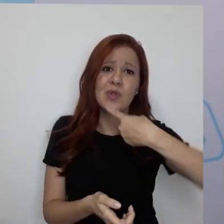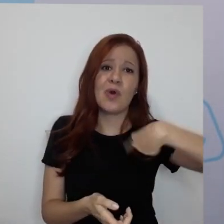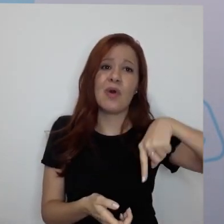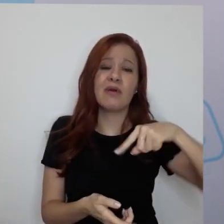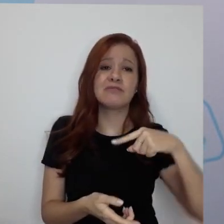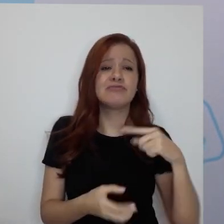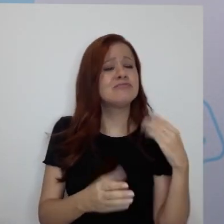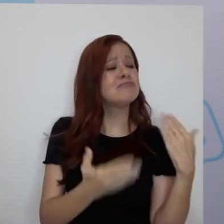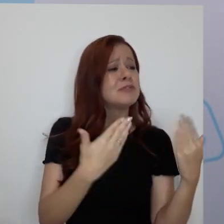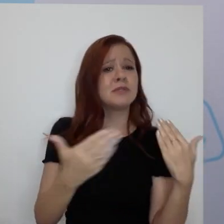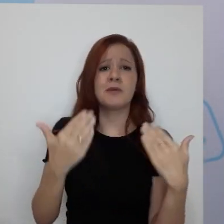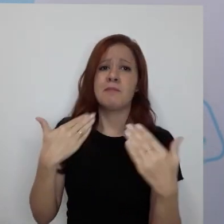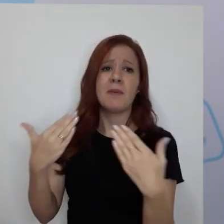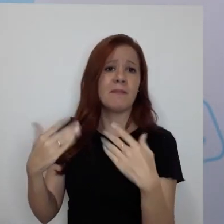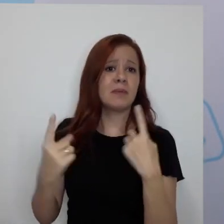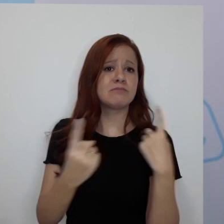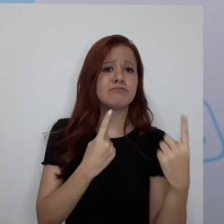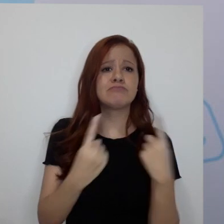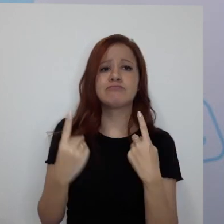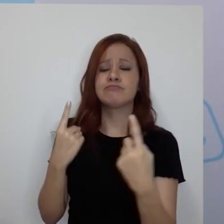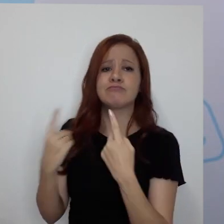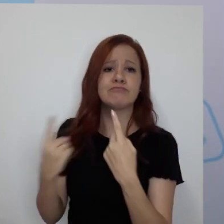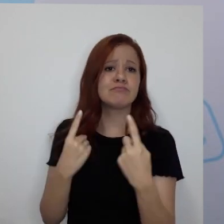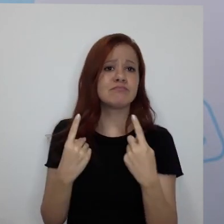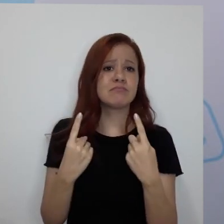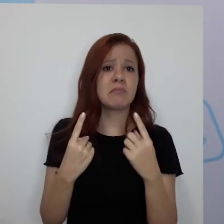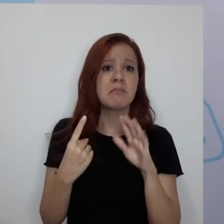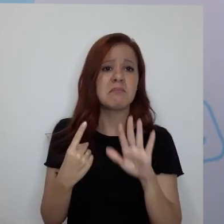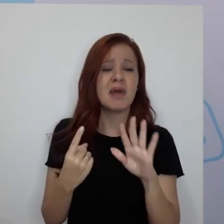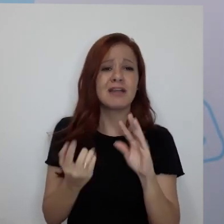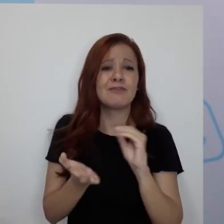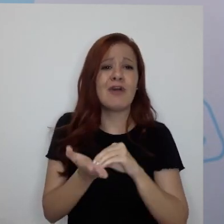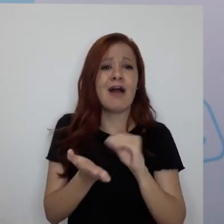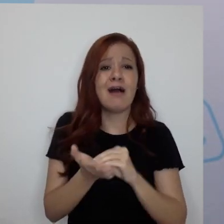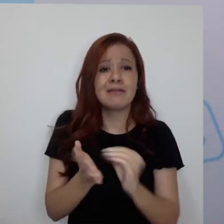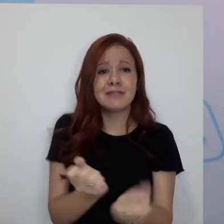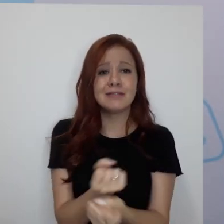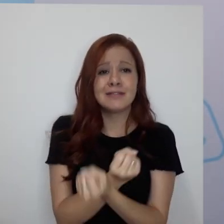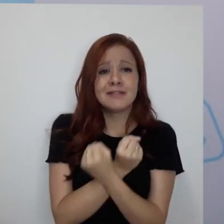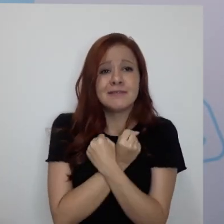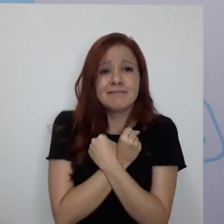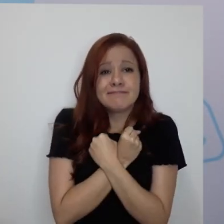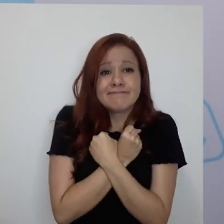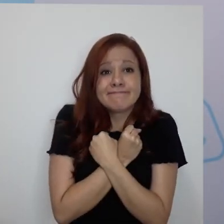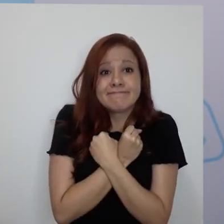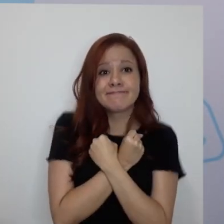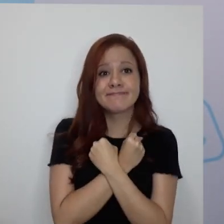convivência diária com o outro, fez para a ausência desse abraço?